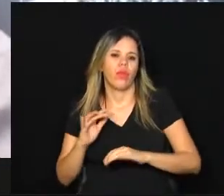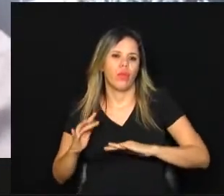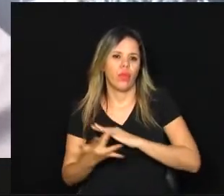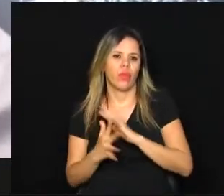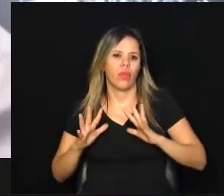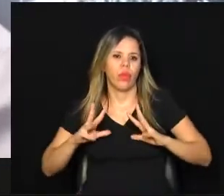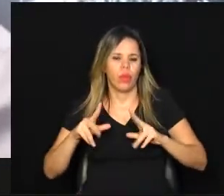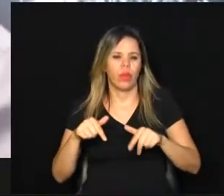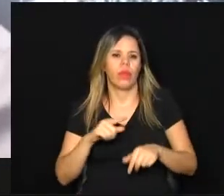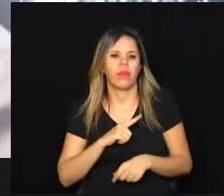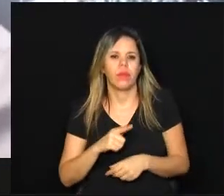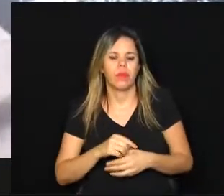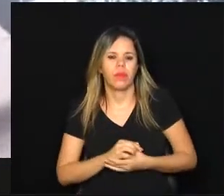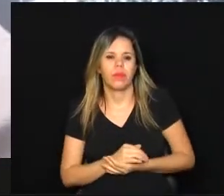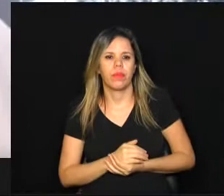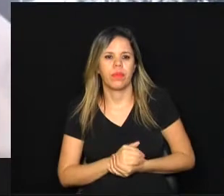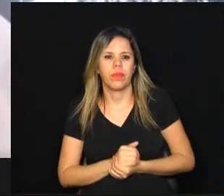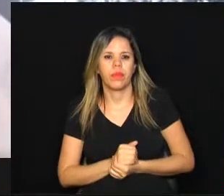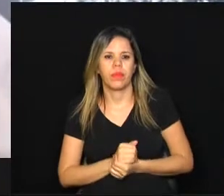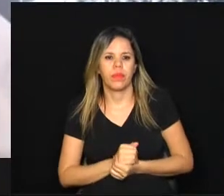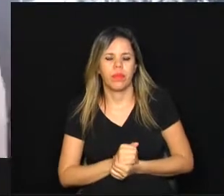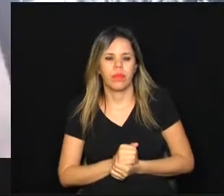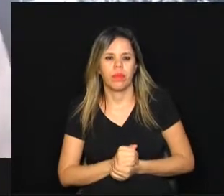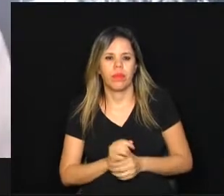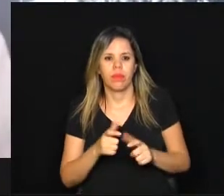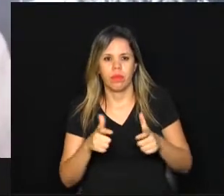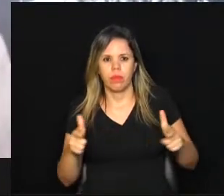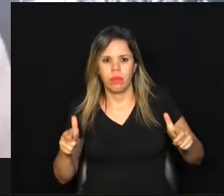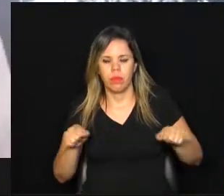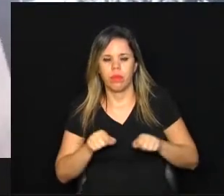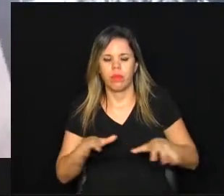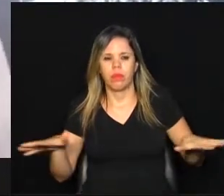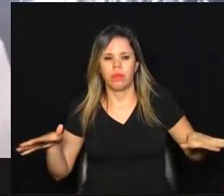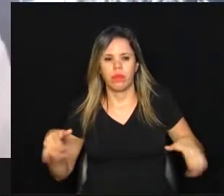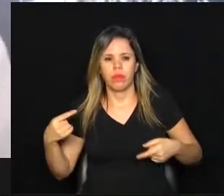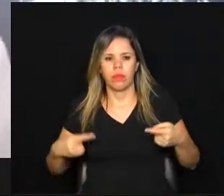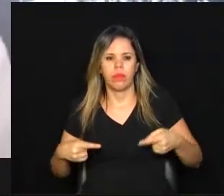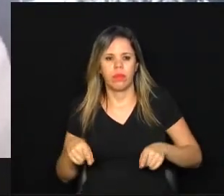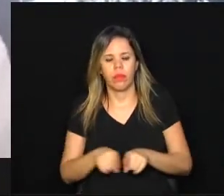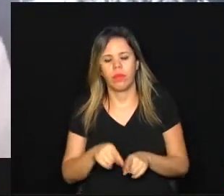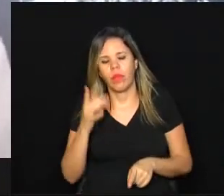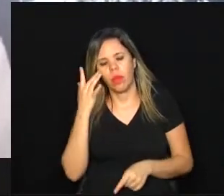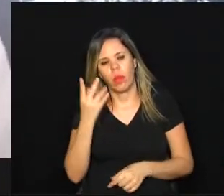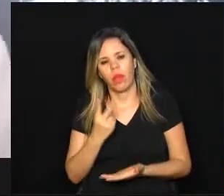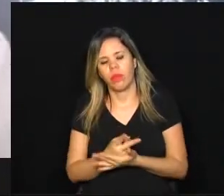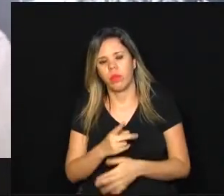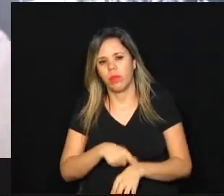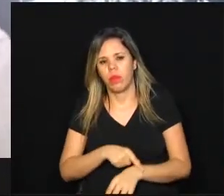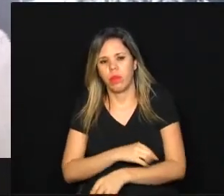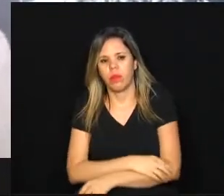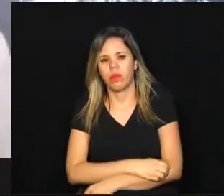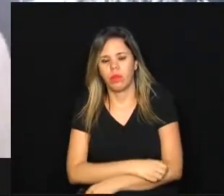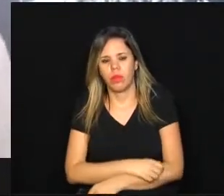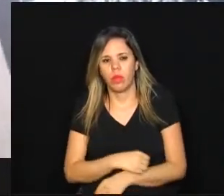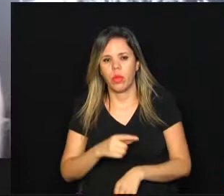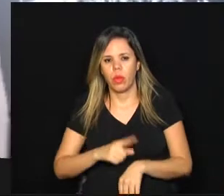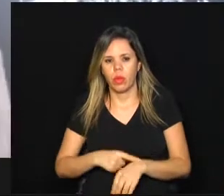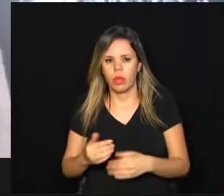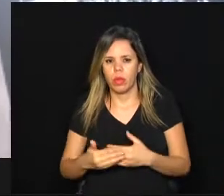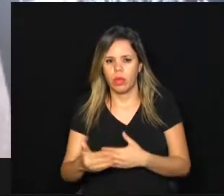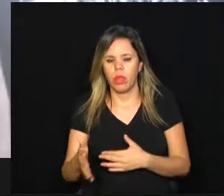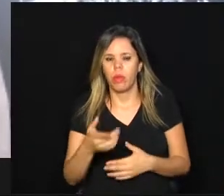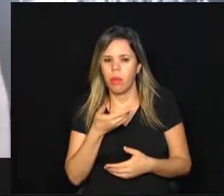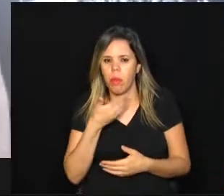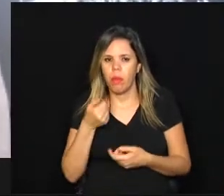tudo que nós temos, se polarizou muito esse debate, mas ao mesmo tempo eu acho que no médio e longo prazo isso vai ser